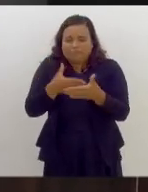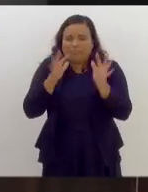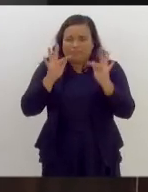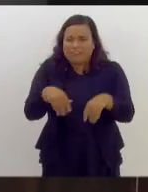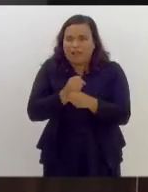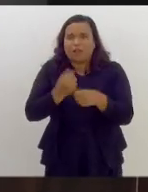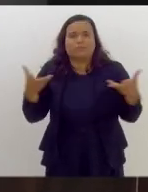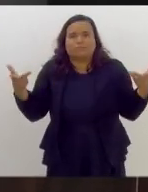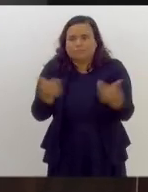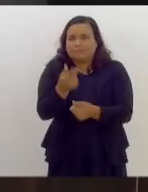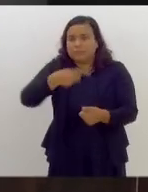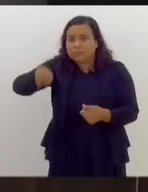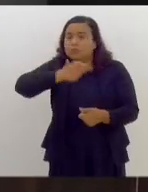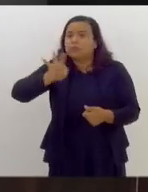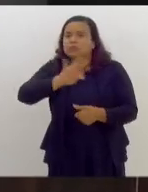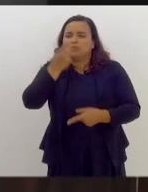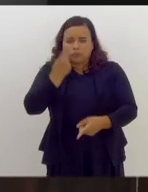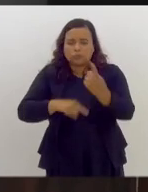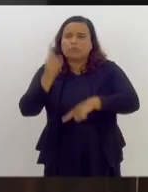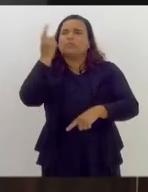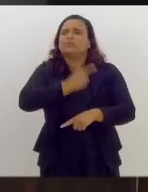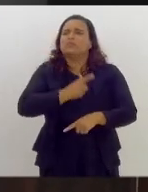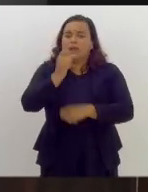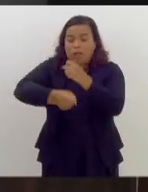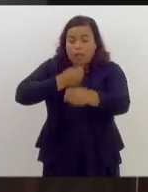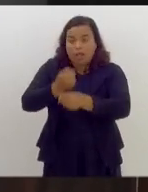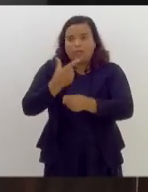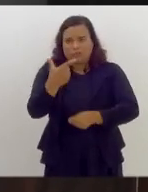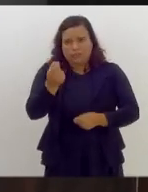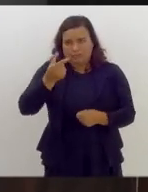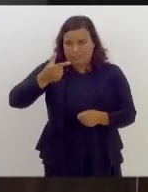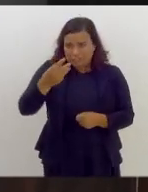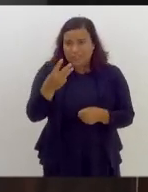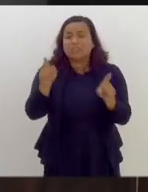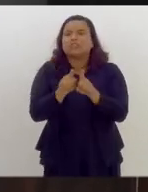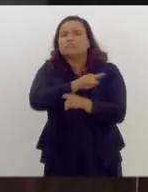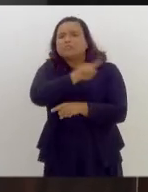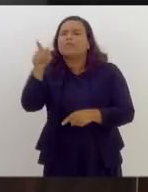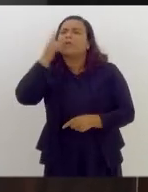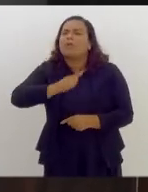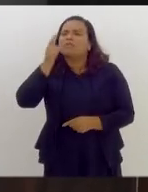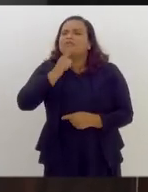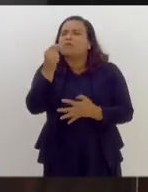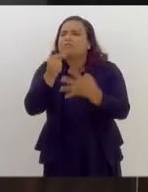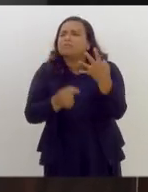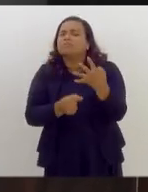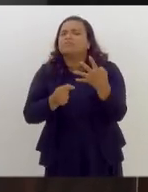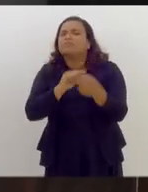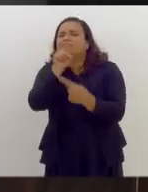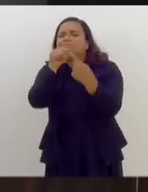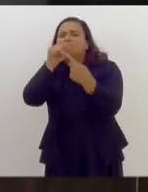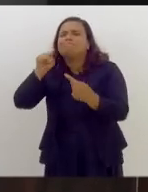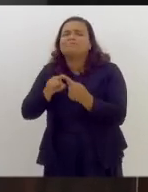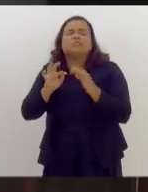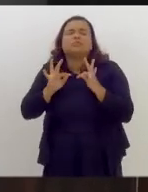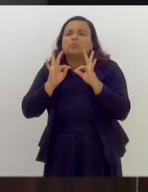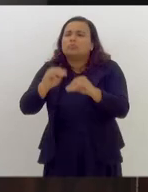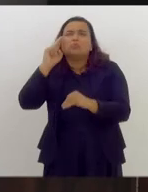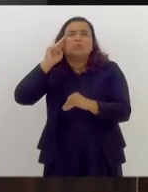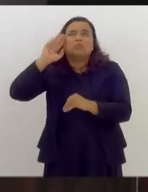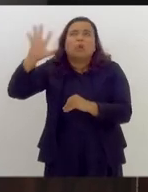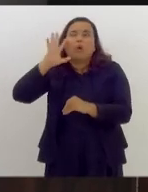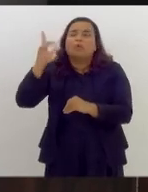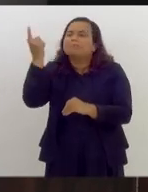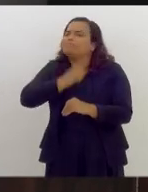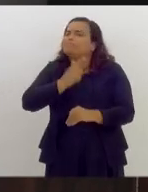tenham sucesso em 2023, que consigam almejar tudo aquilo que vocês